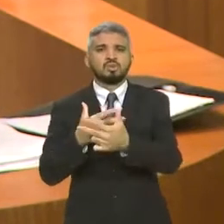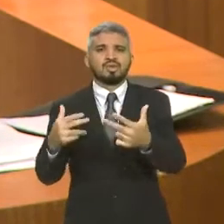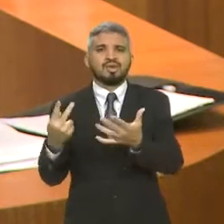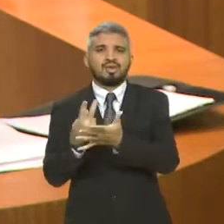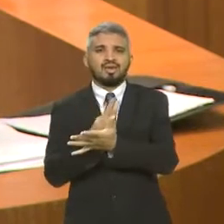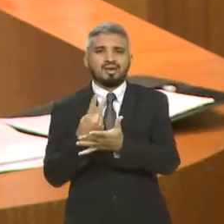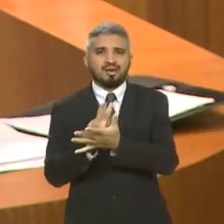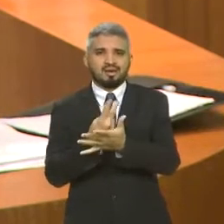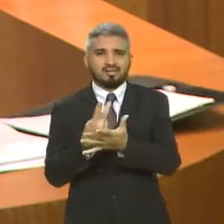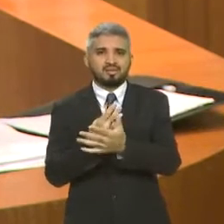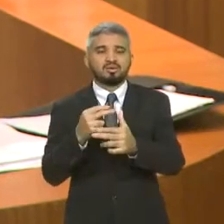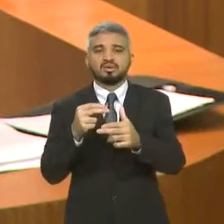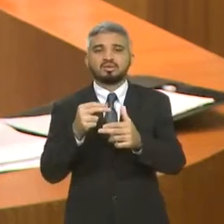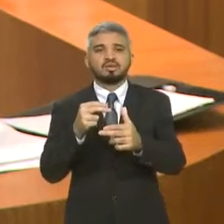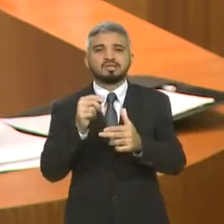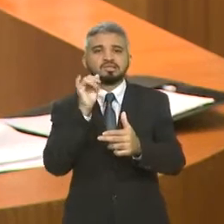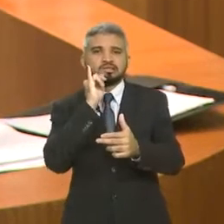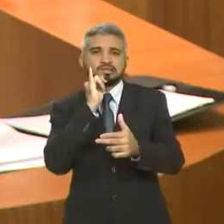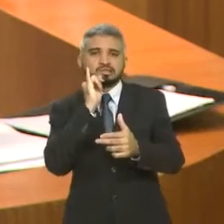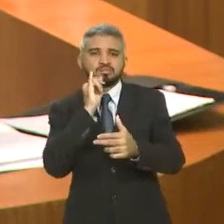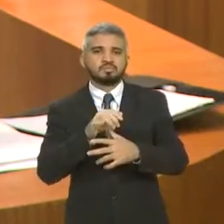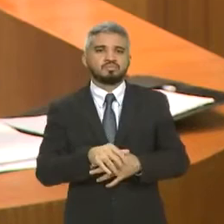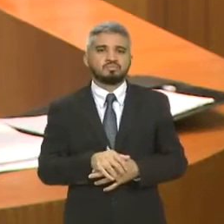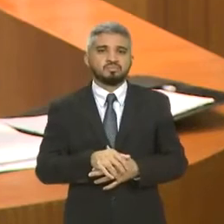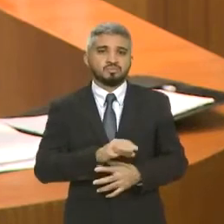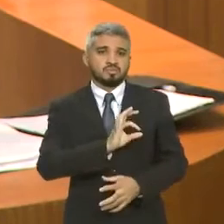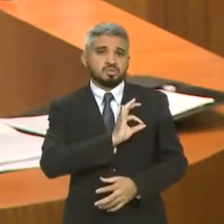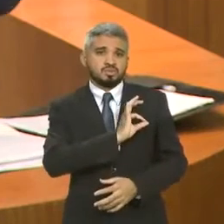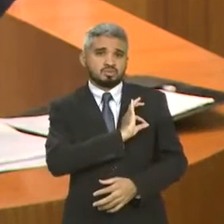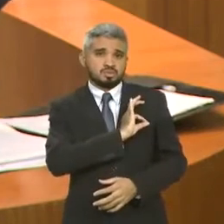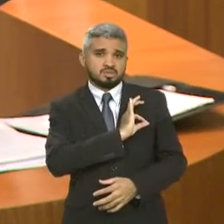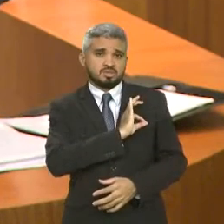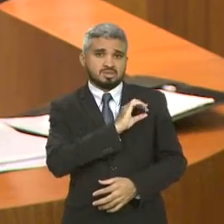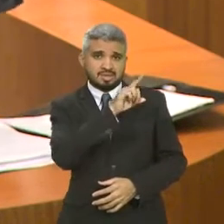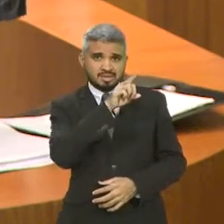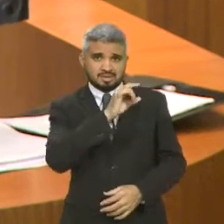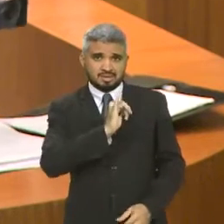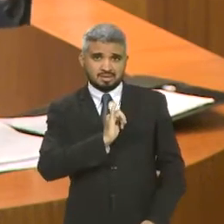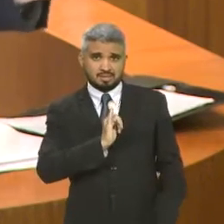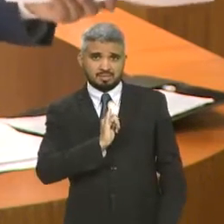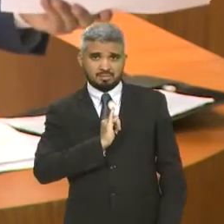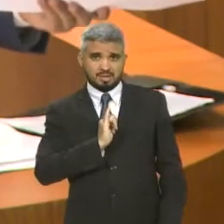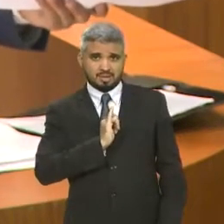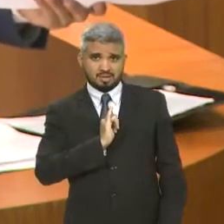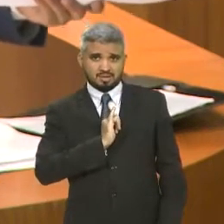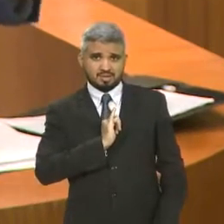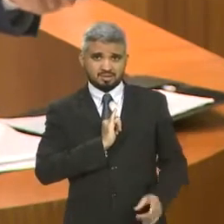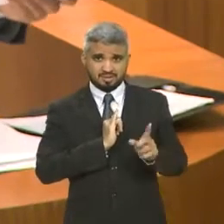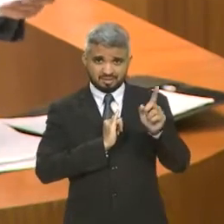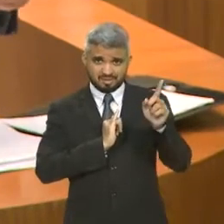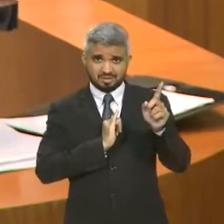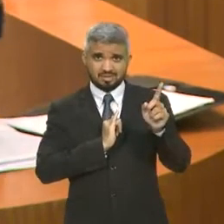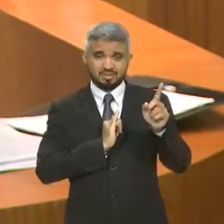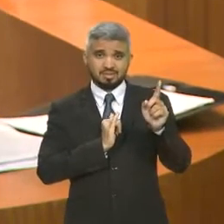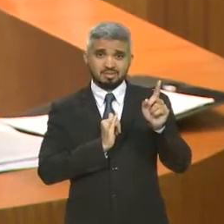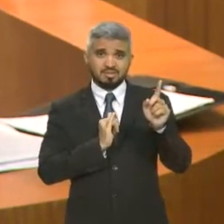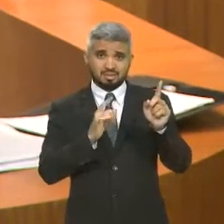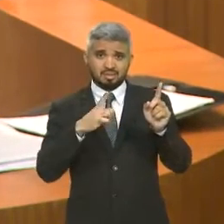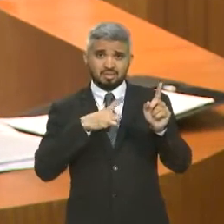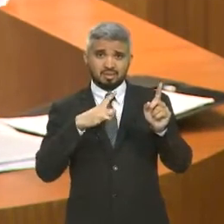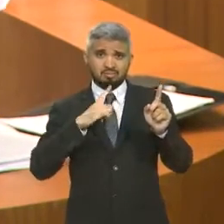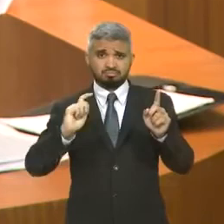estavam promovendo, o soldado lá de Imperatriz, que assassinou o médico na cidade de